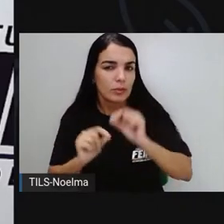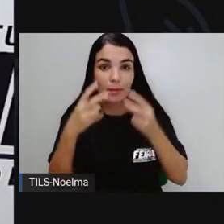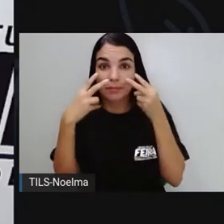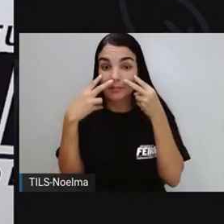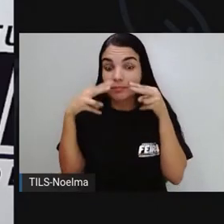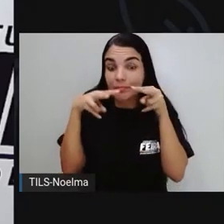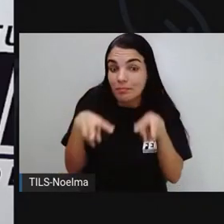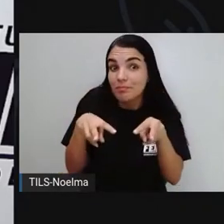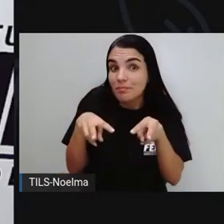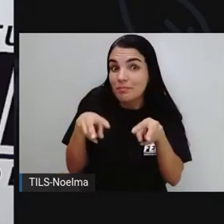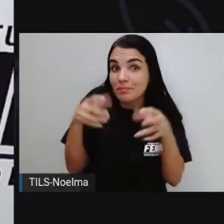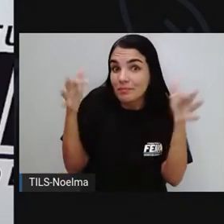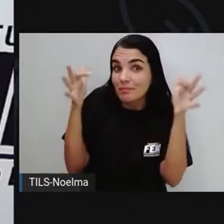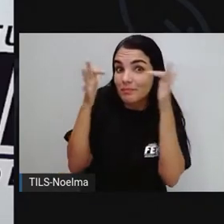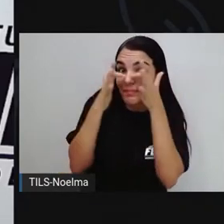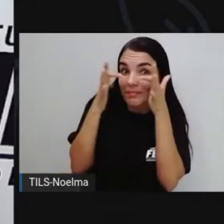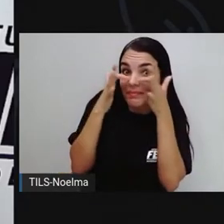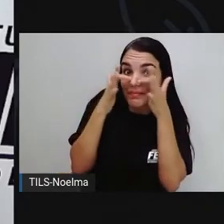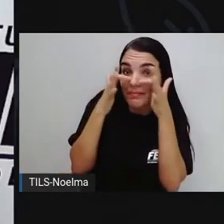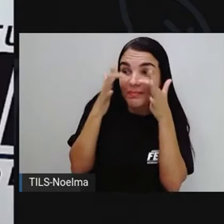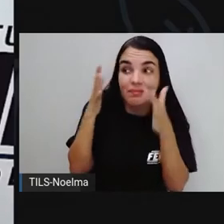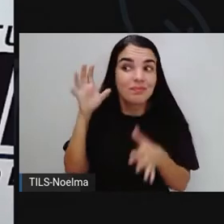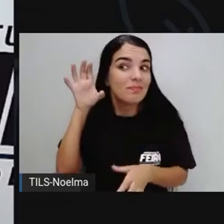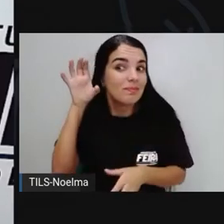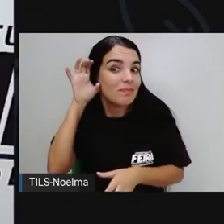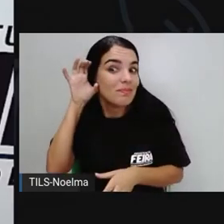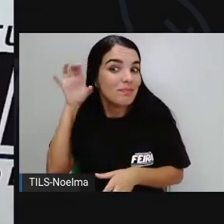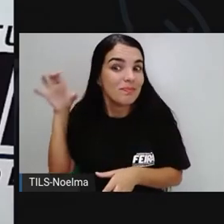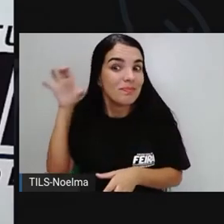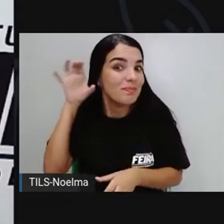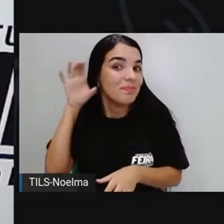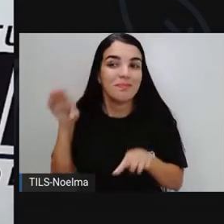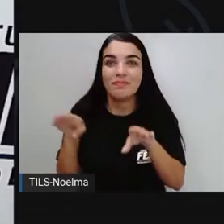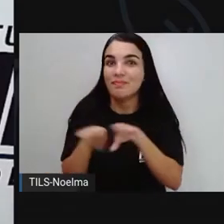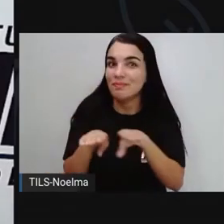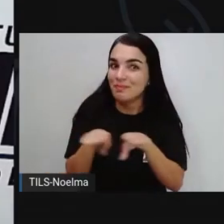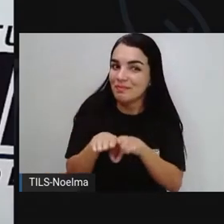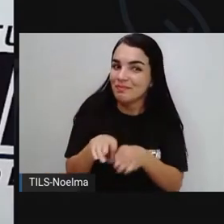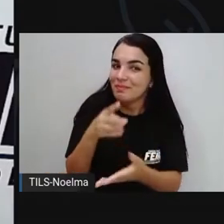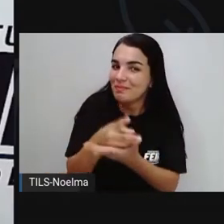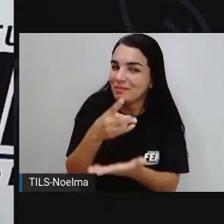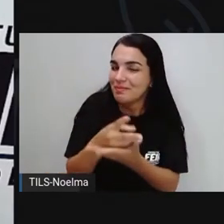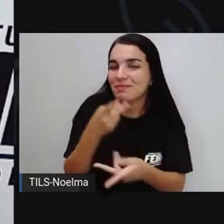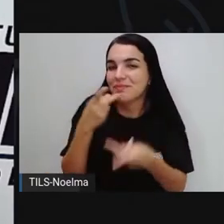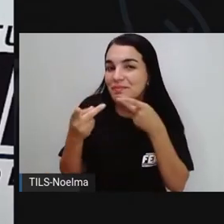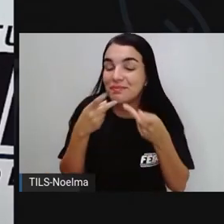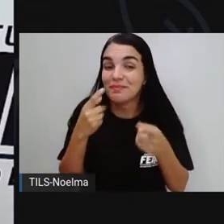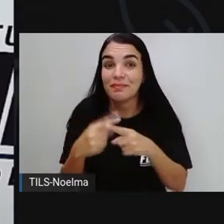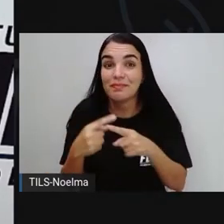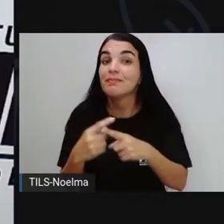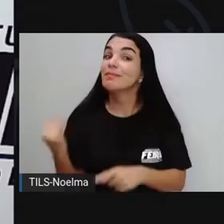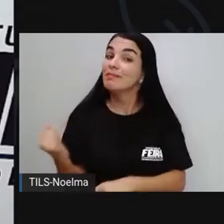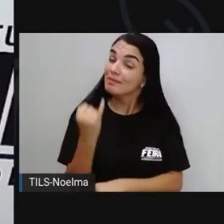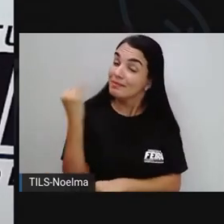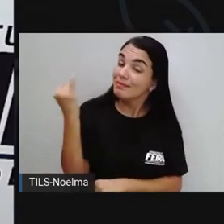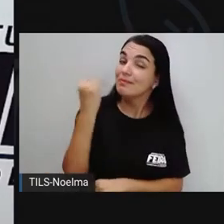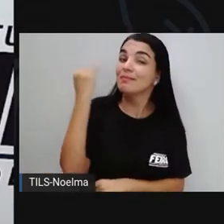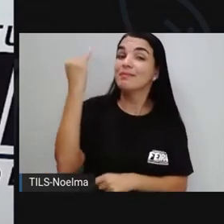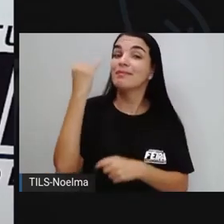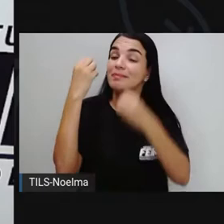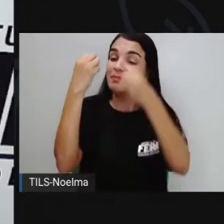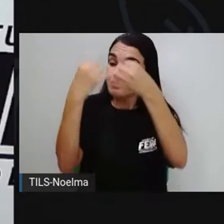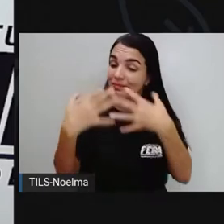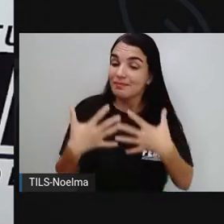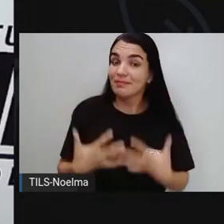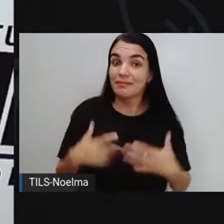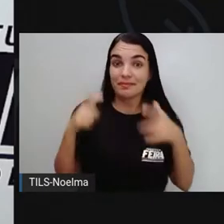olhos atentos, os ouvidos atentos, né? A Pro sempre fala isso porque é muito importante toda a atenção